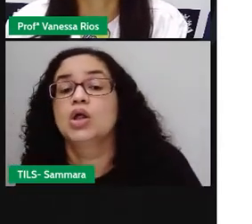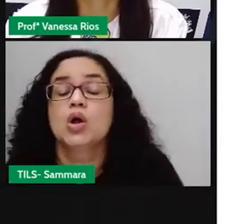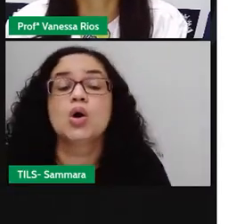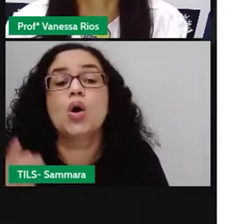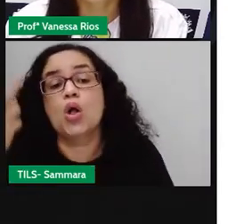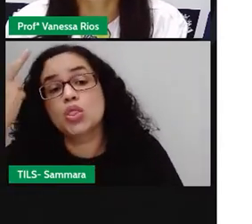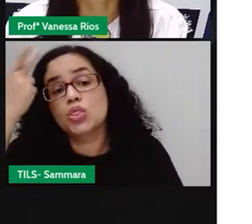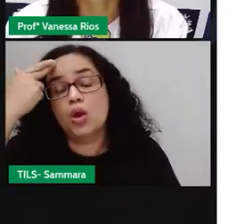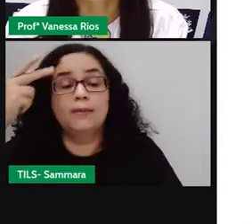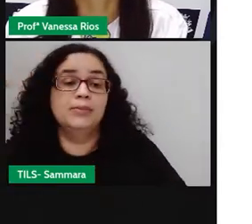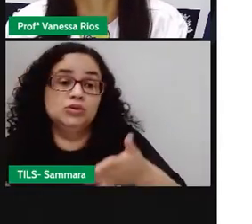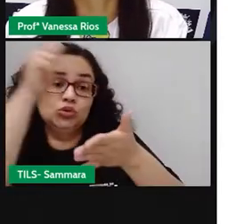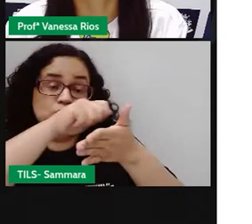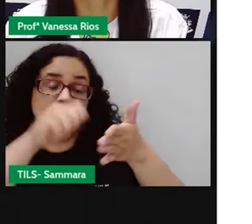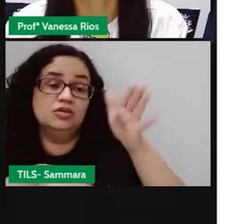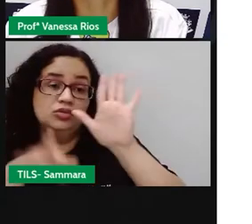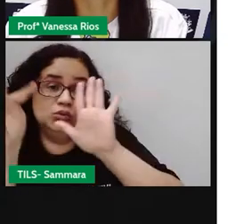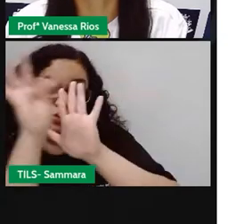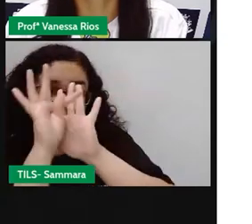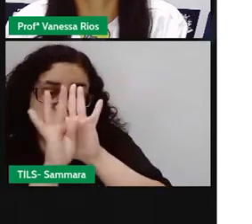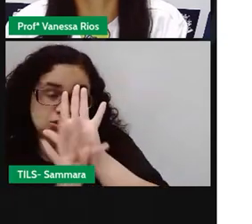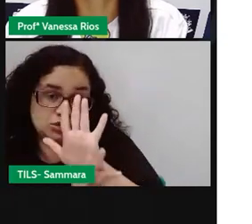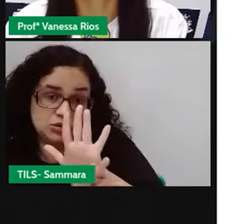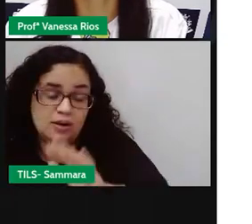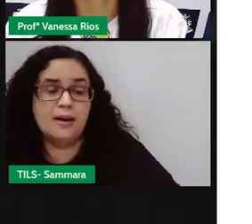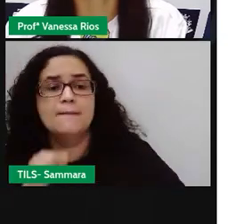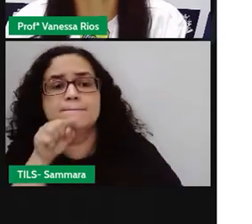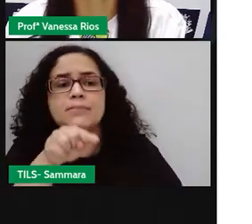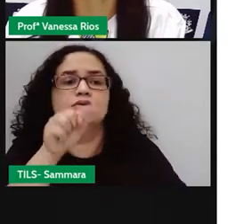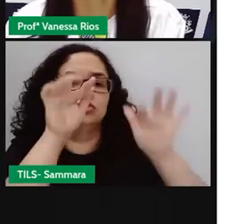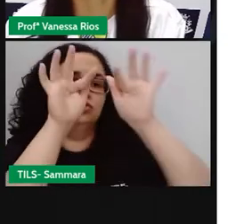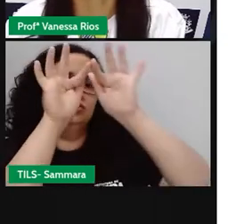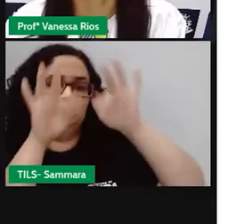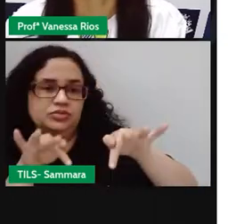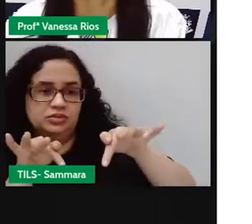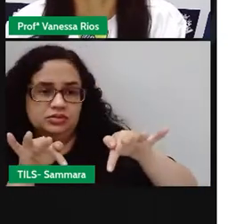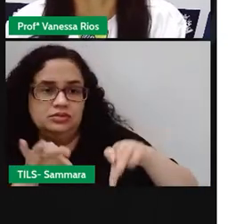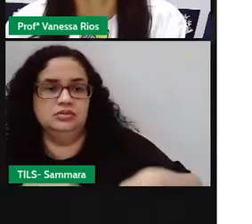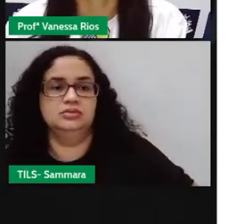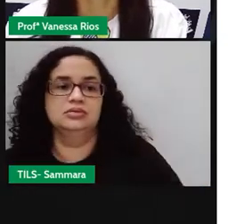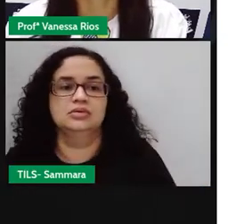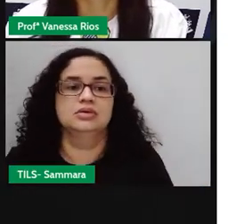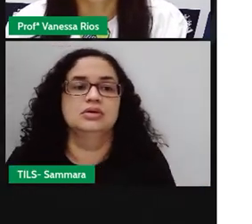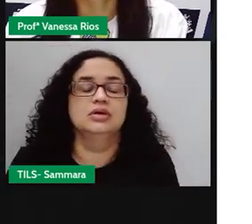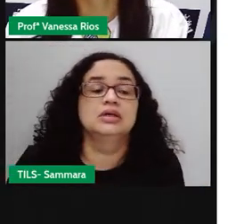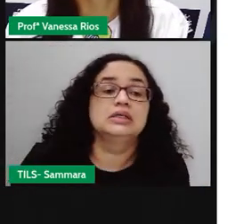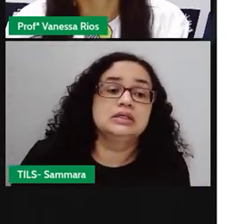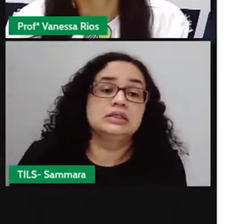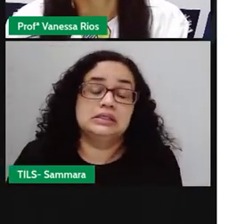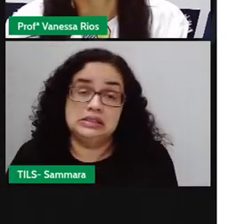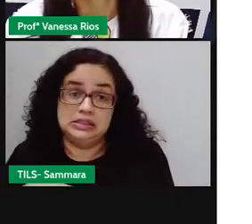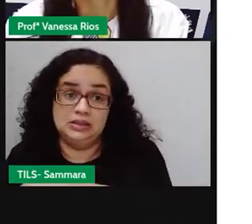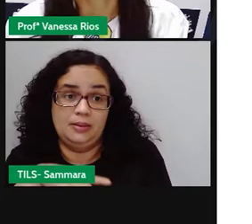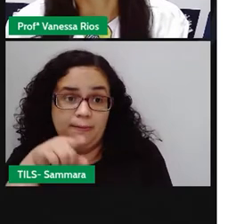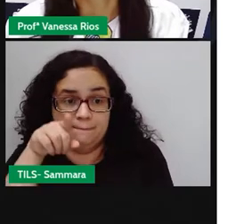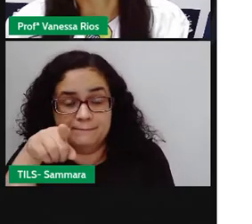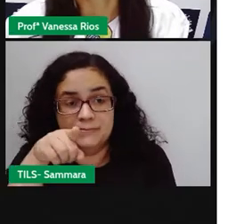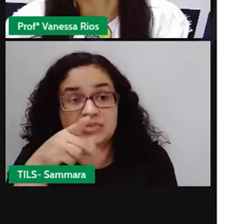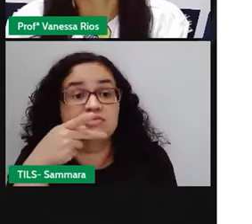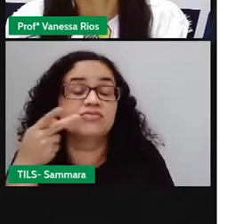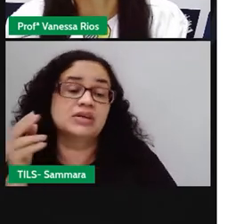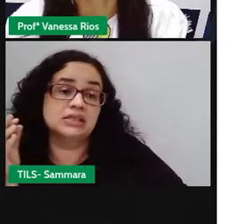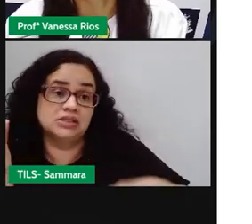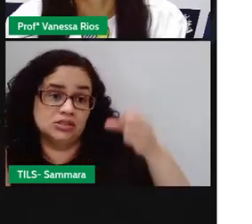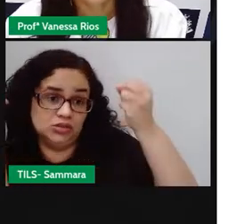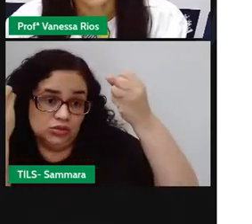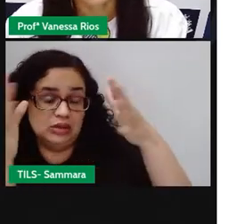quando a gente escreve um texto e a gente coloca lá, ó, ponto final. Essa expressão quer dizer que a